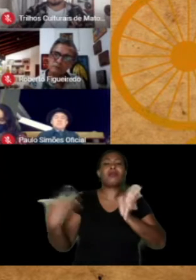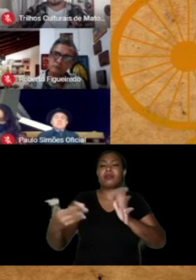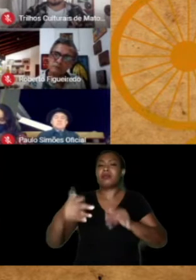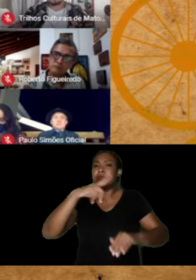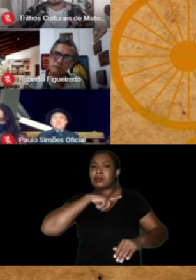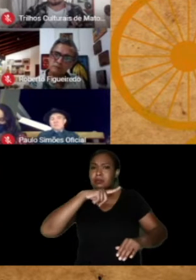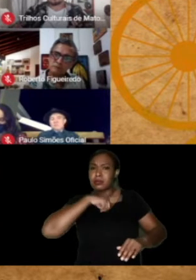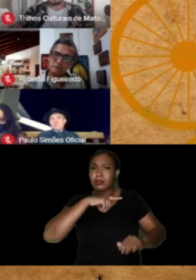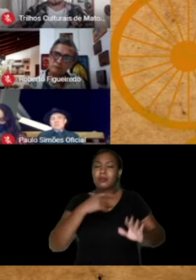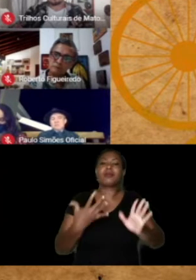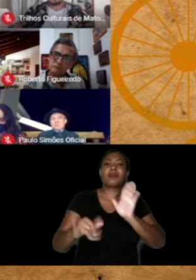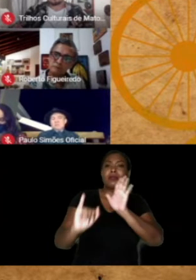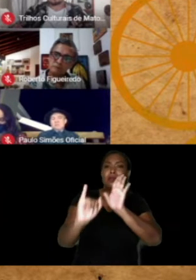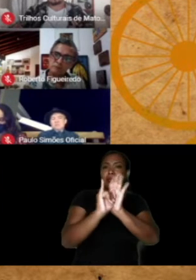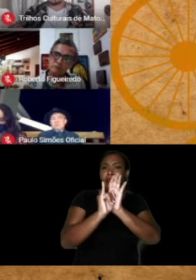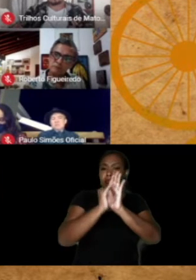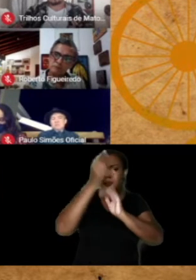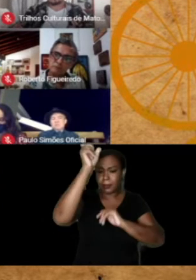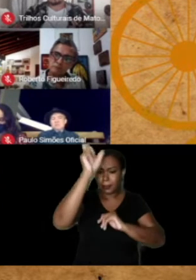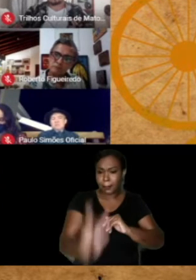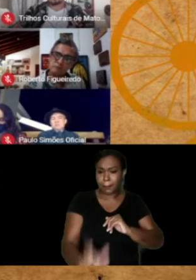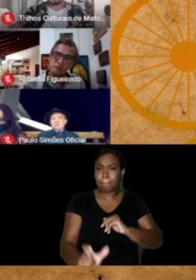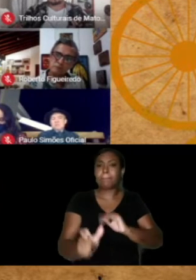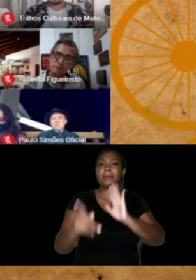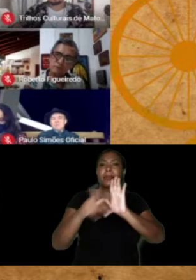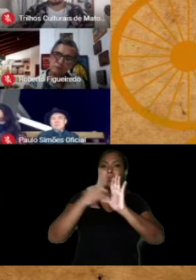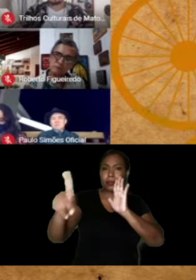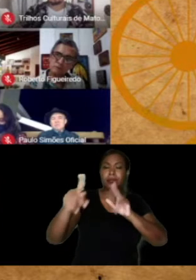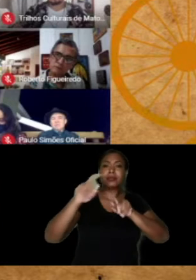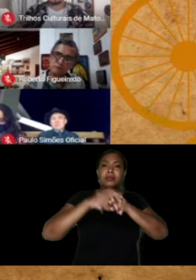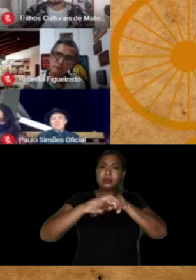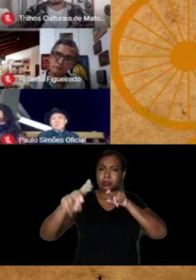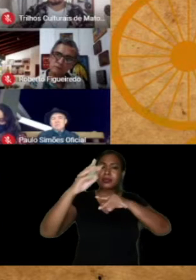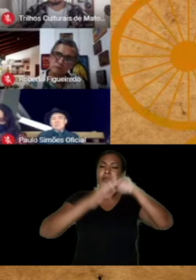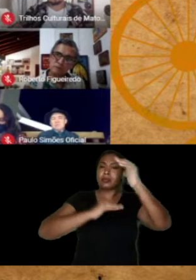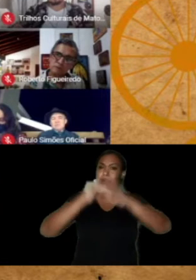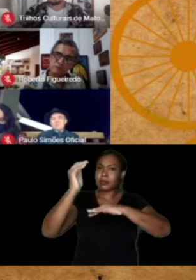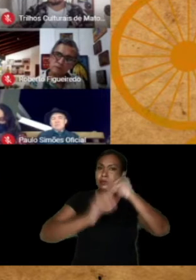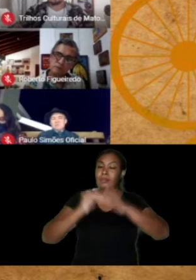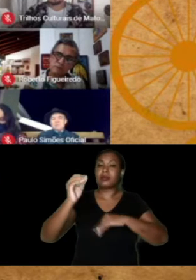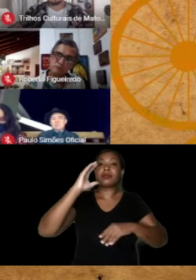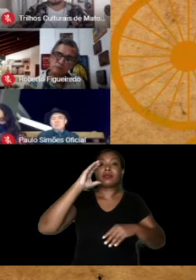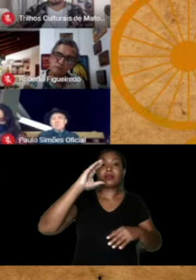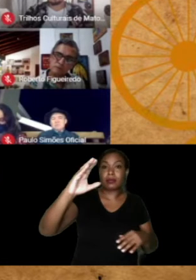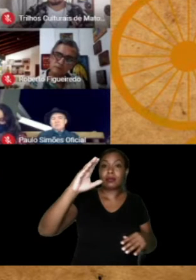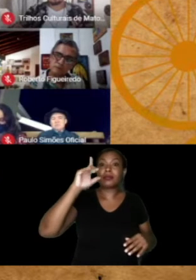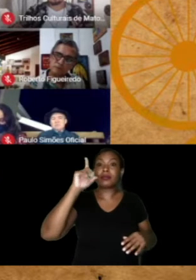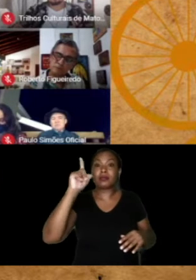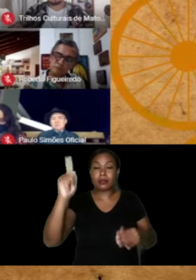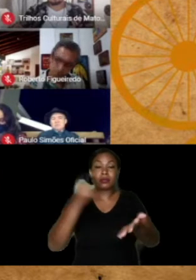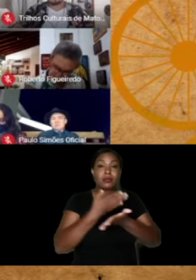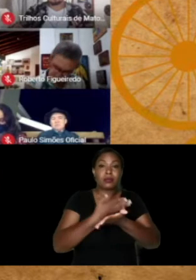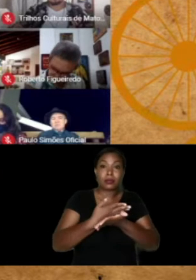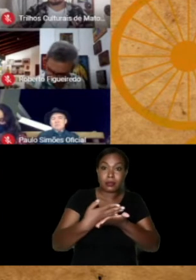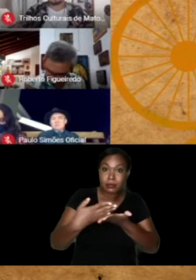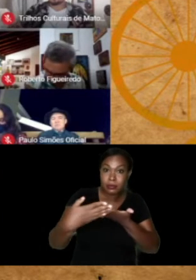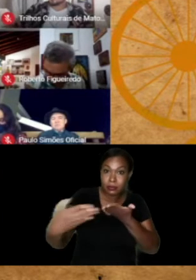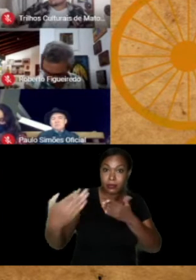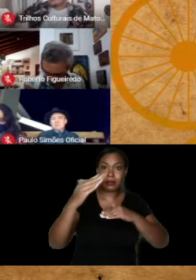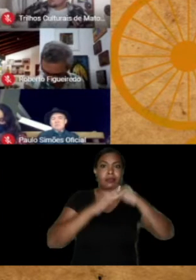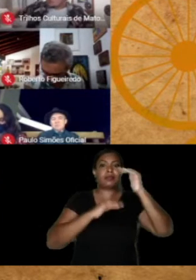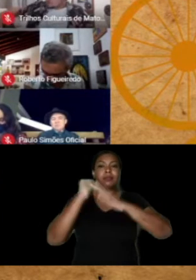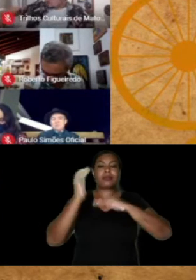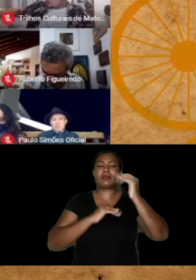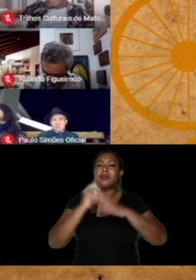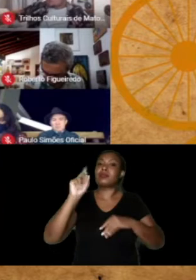andava. Ele ia, fazia transferência. Campo Grande seria, assim, o ápice da carreira dele. Depois que ele